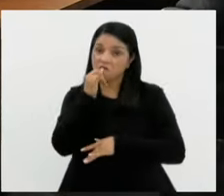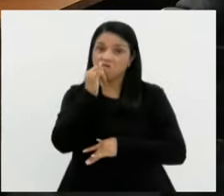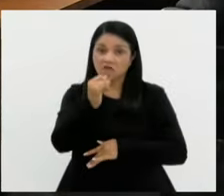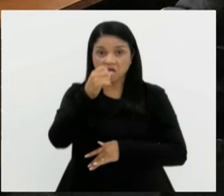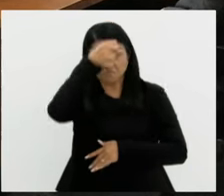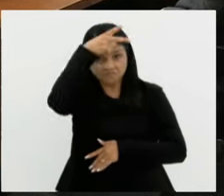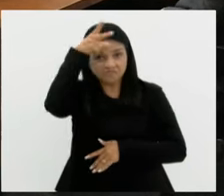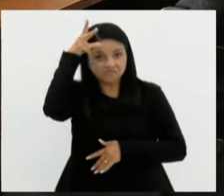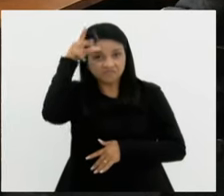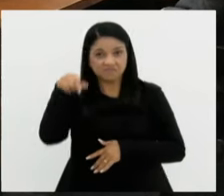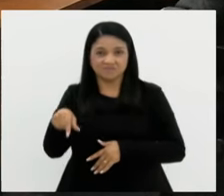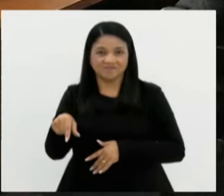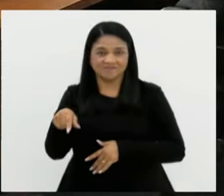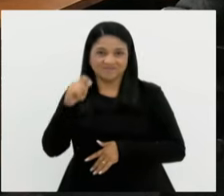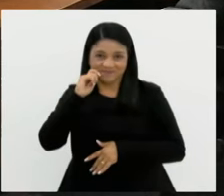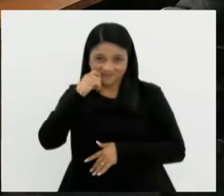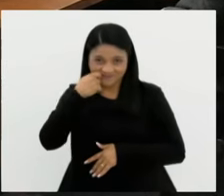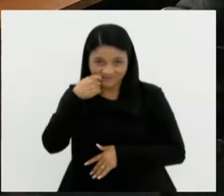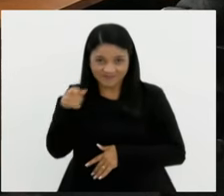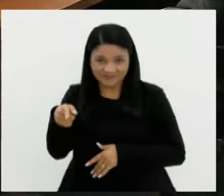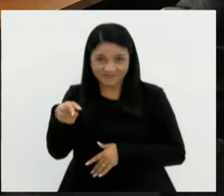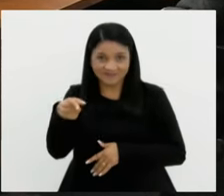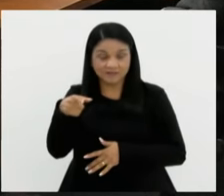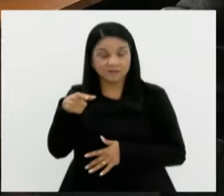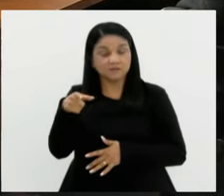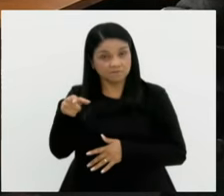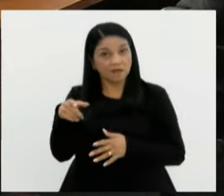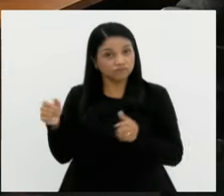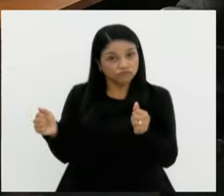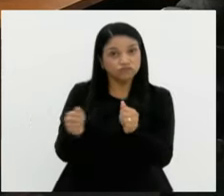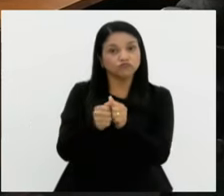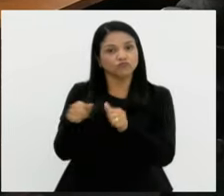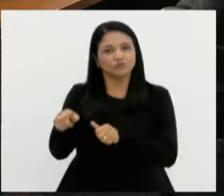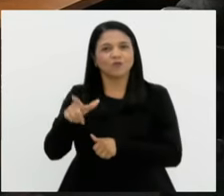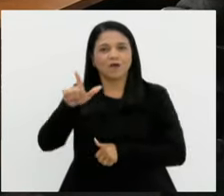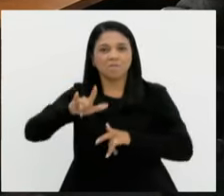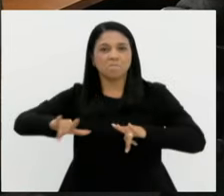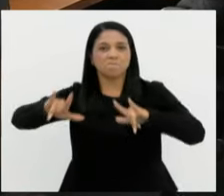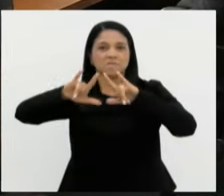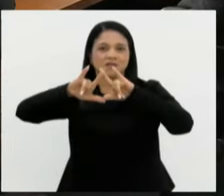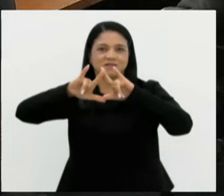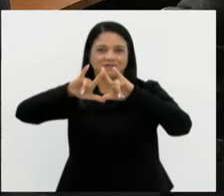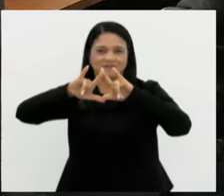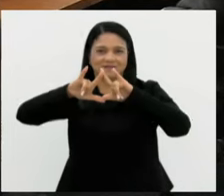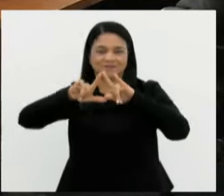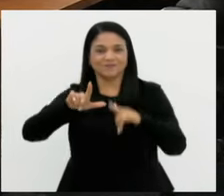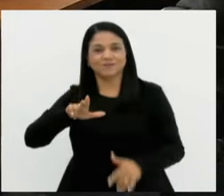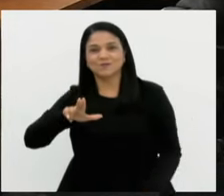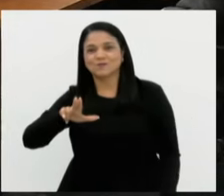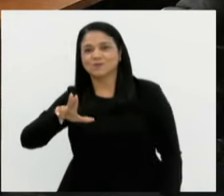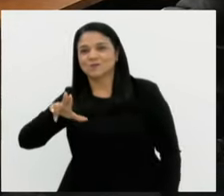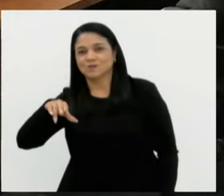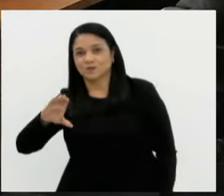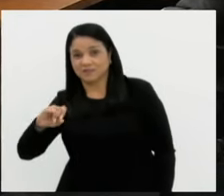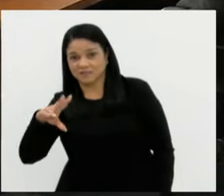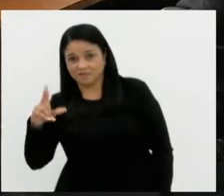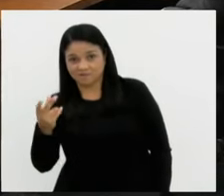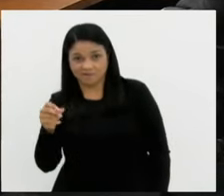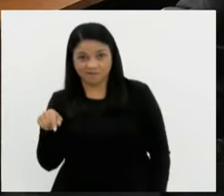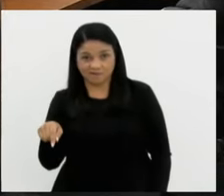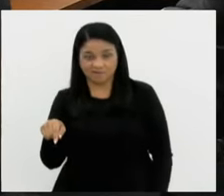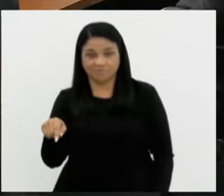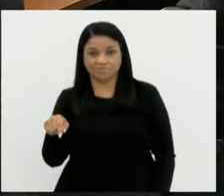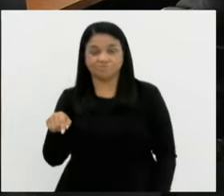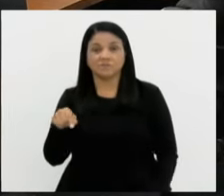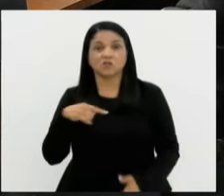no epicentro do caso Lucinha Milícias. Por quê? Porque os extratos do que ali estão